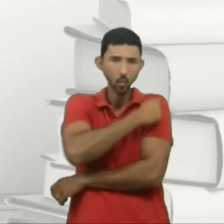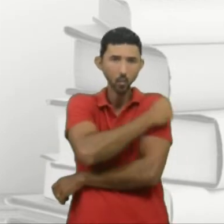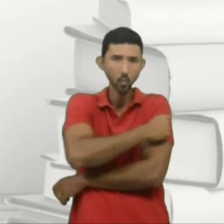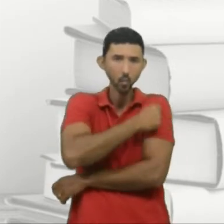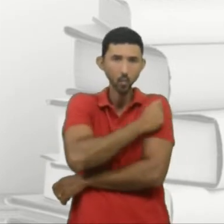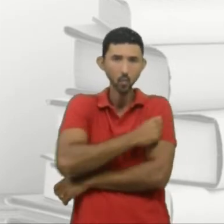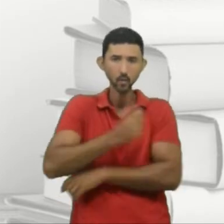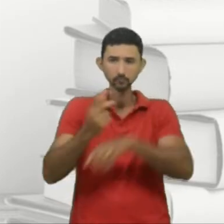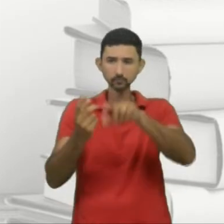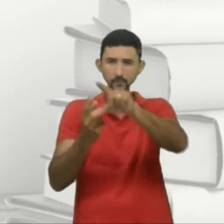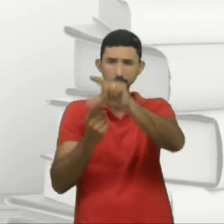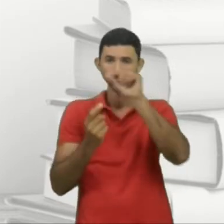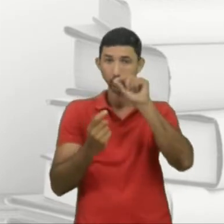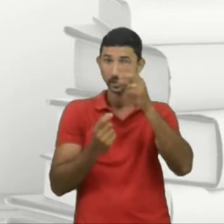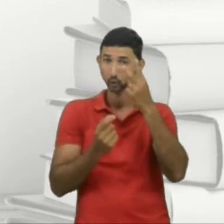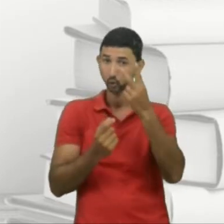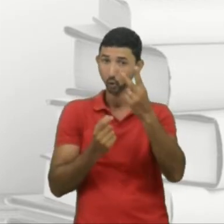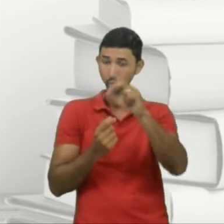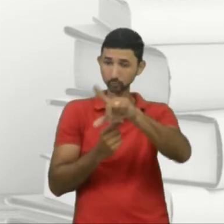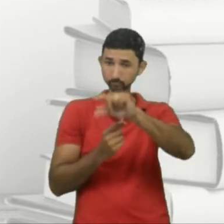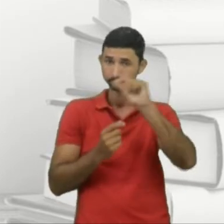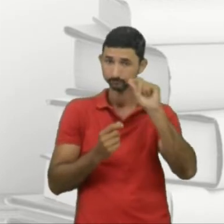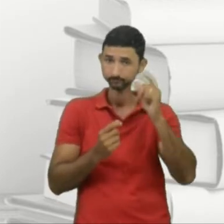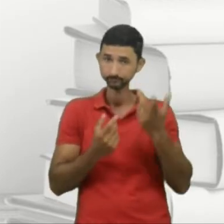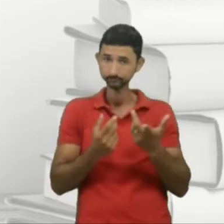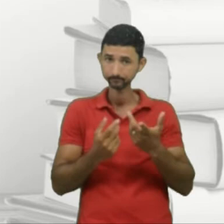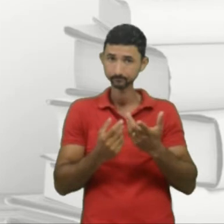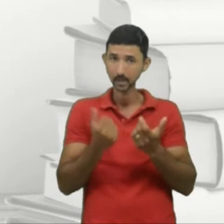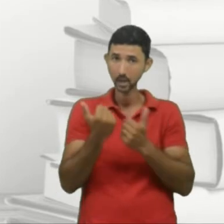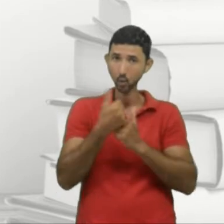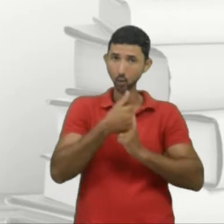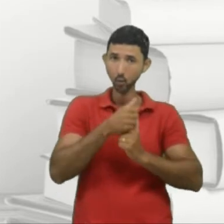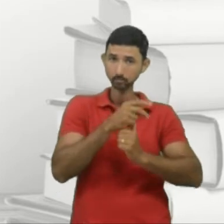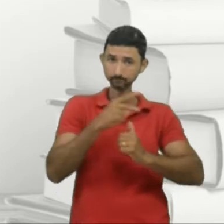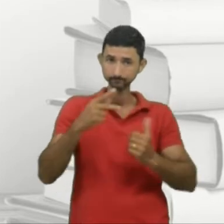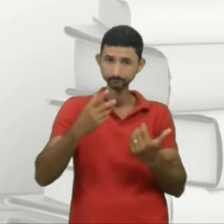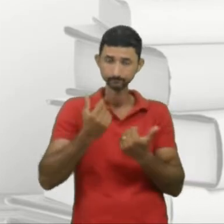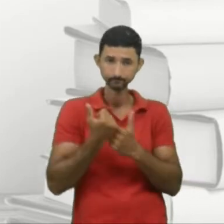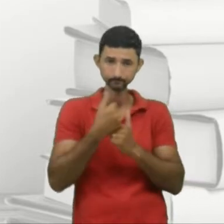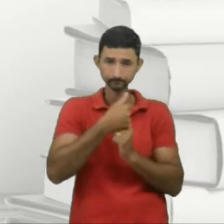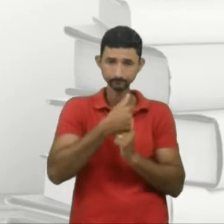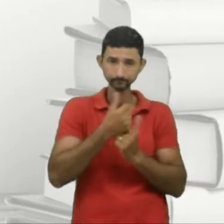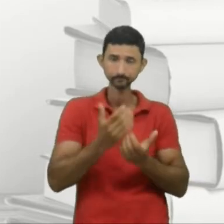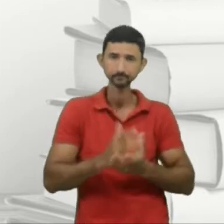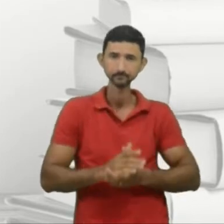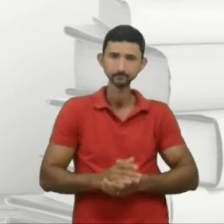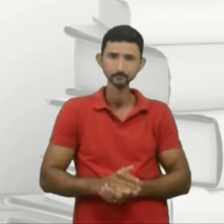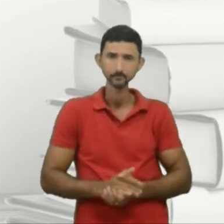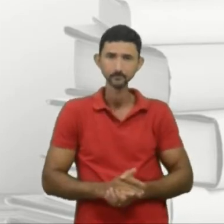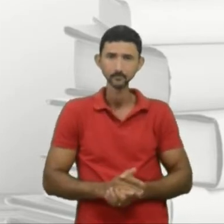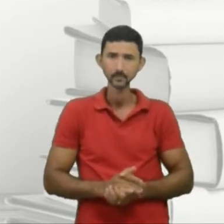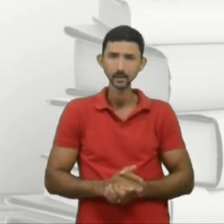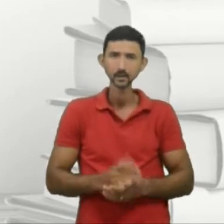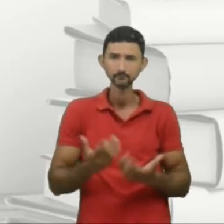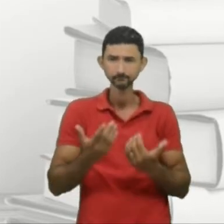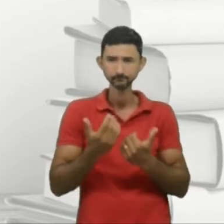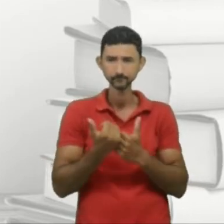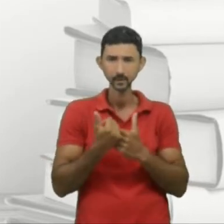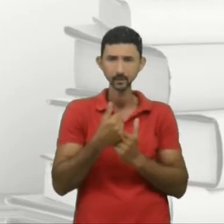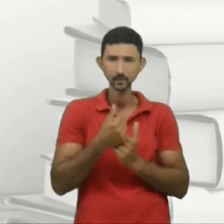vou tirar 2 alunos para assumir os cargos de representante de sala, que a gente chama formalmente